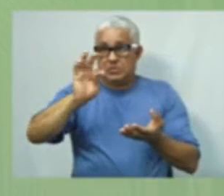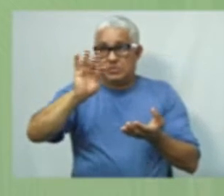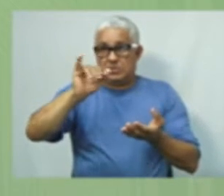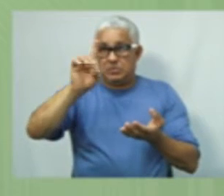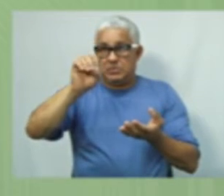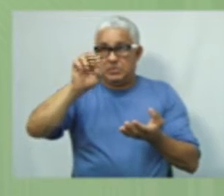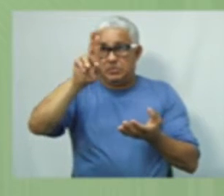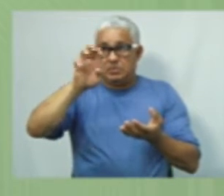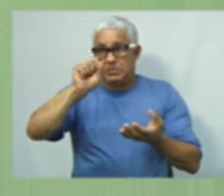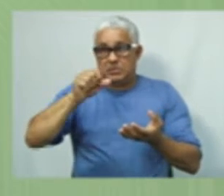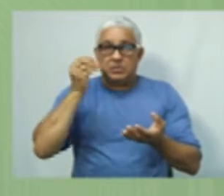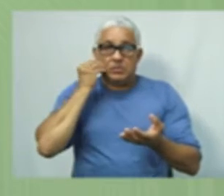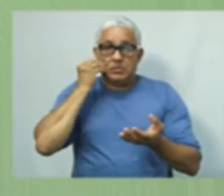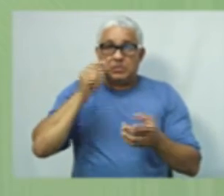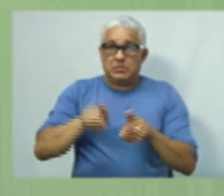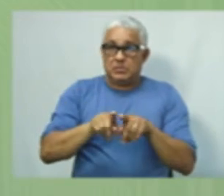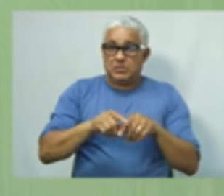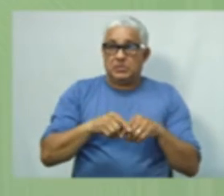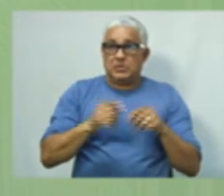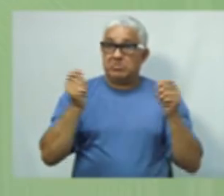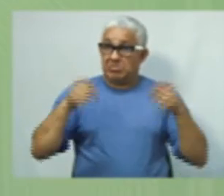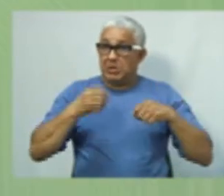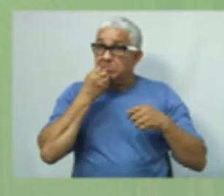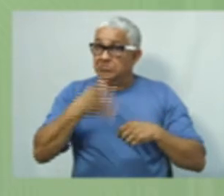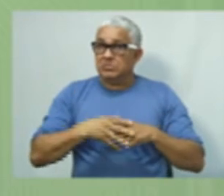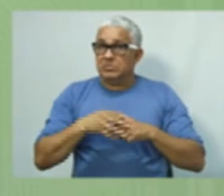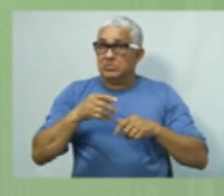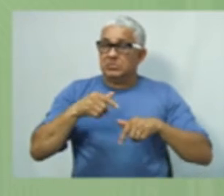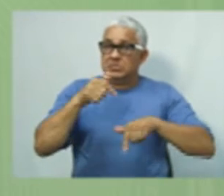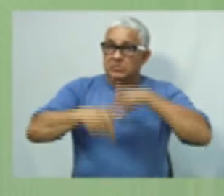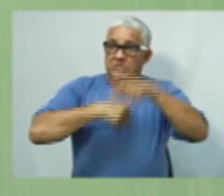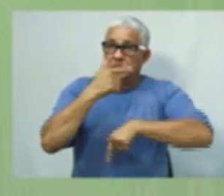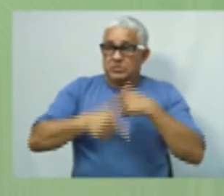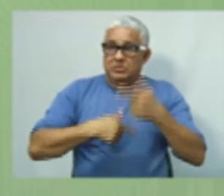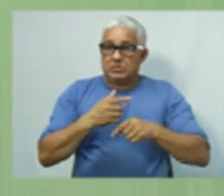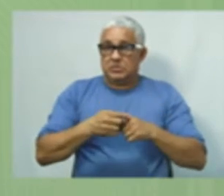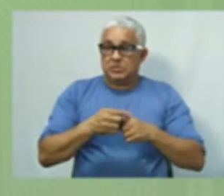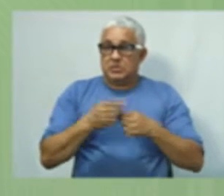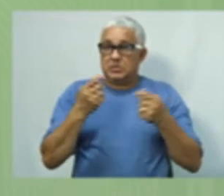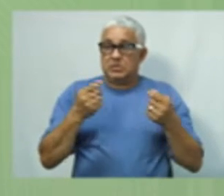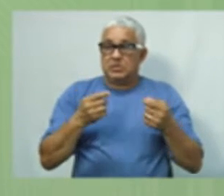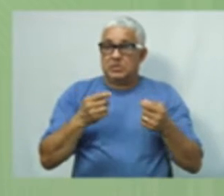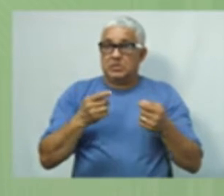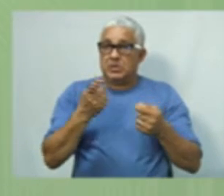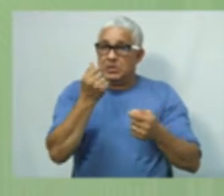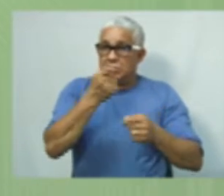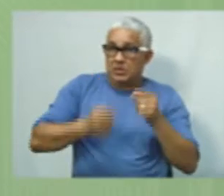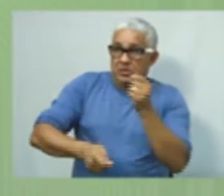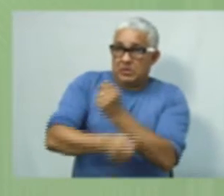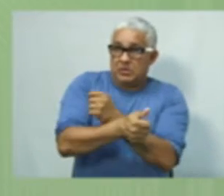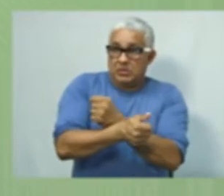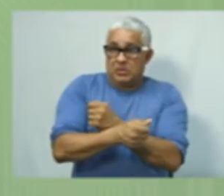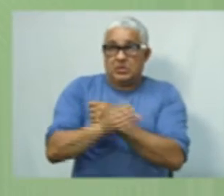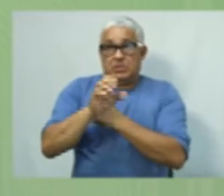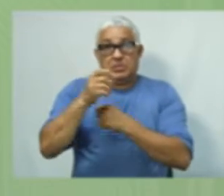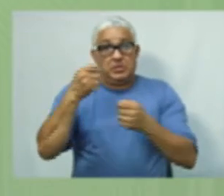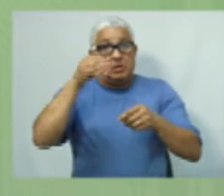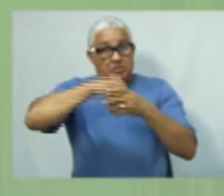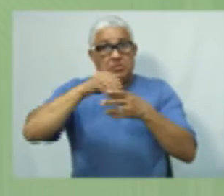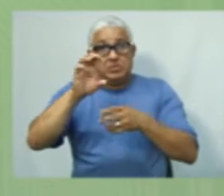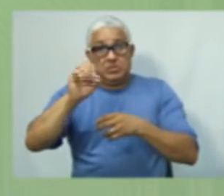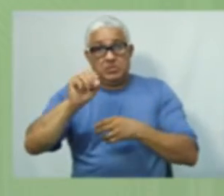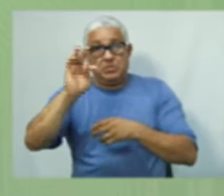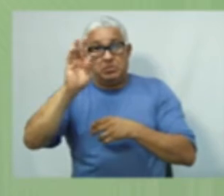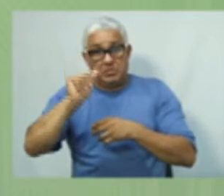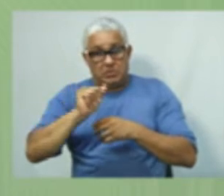por verificar que o seu negócio é atrativo, ele termina financiando o seu negócio, mas lógico, com uma cota, né? Isso não